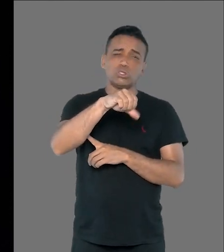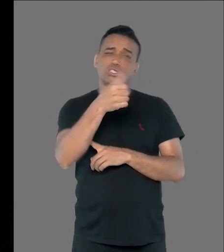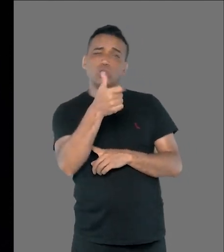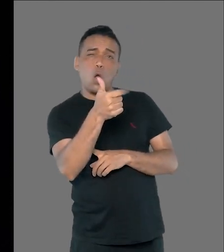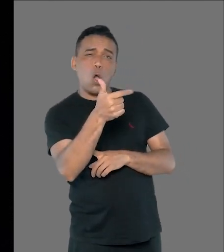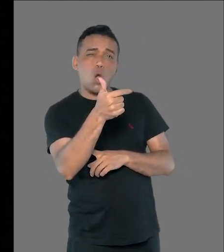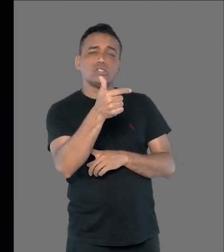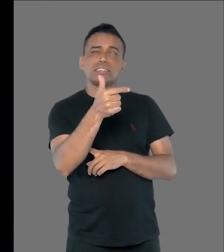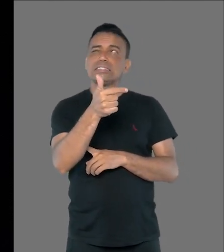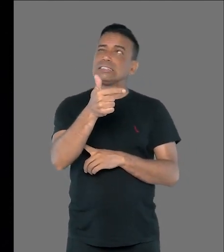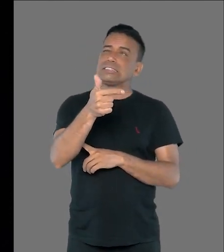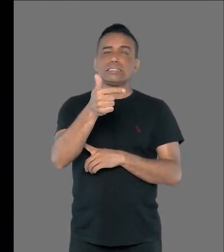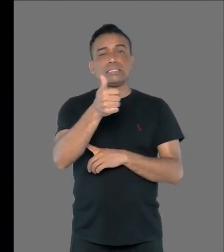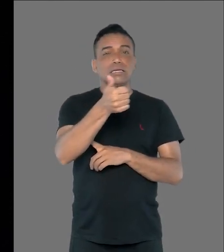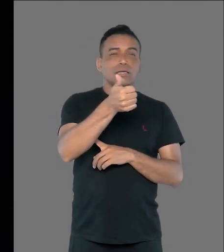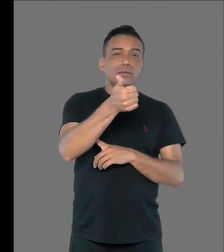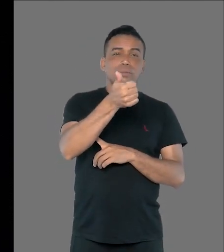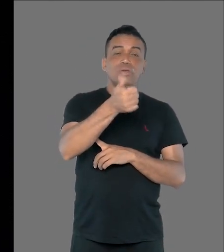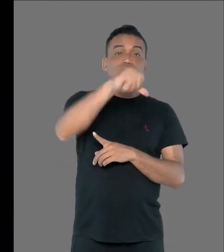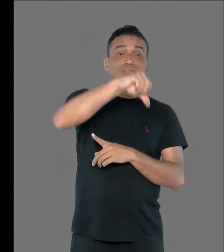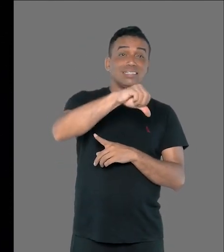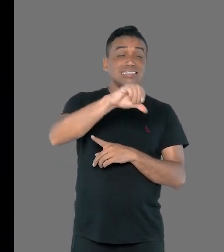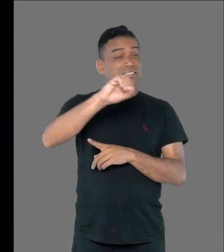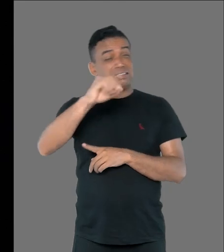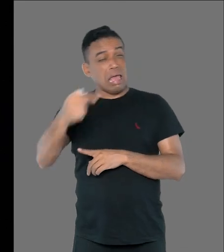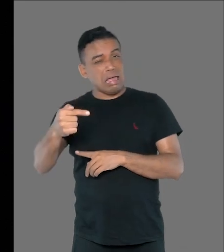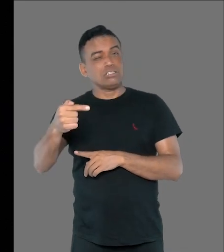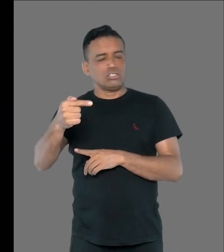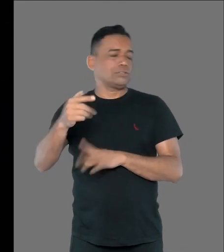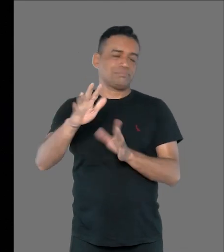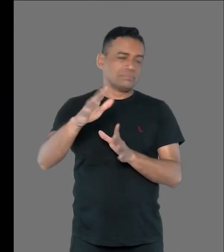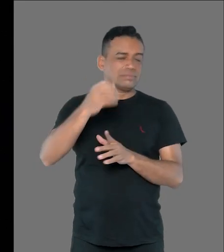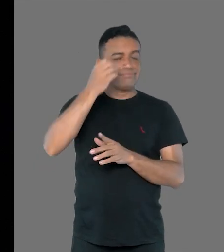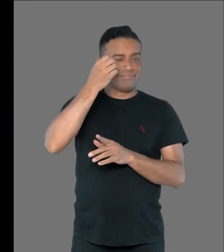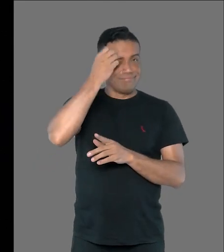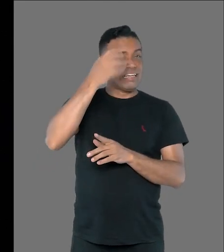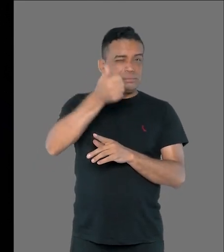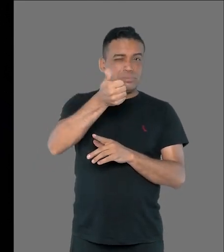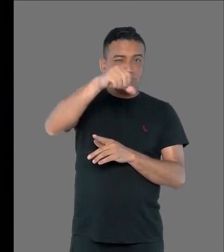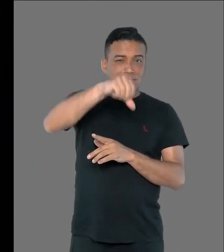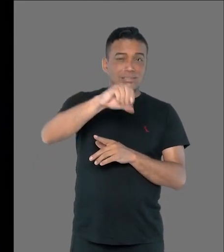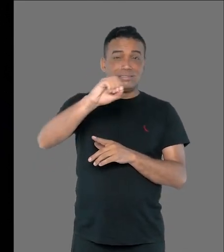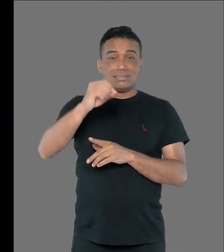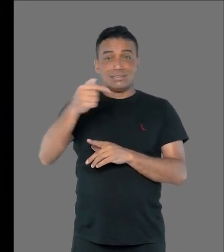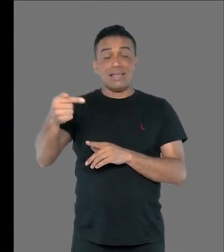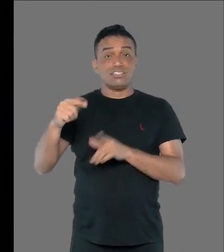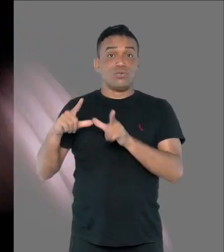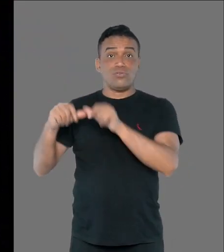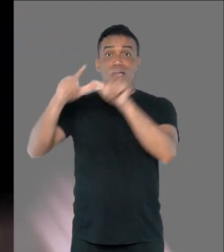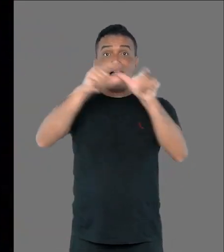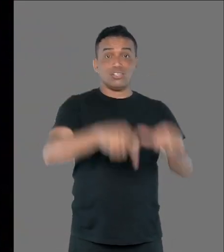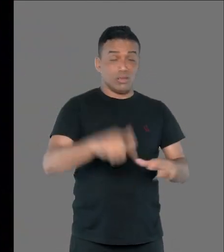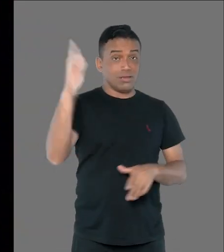1912 para o Brasil, 1907, ele vem ao Brasil numa viagem simulada, porque todos eles são grandes